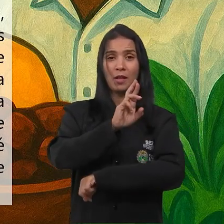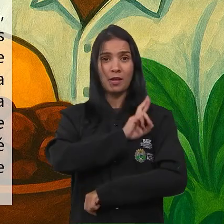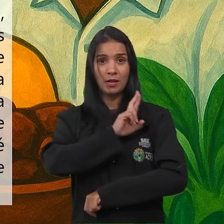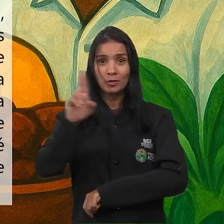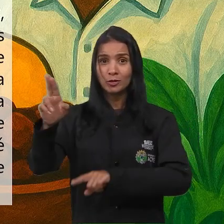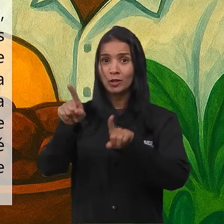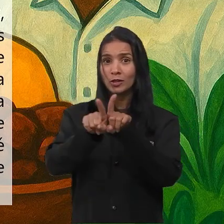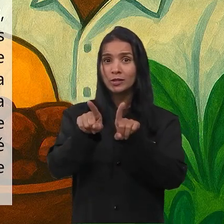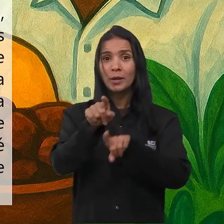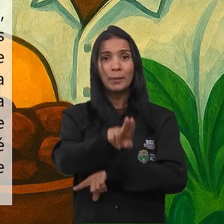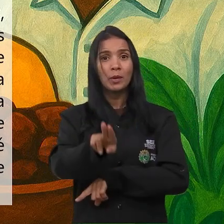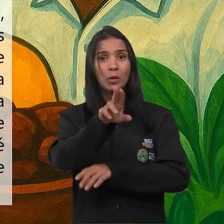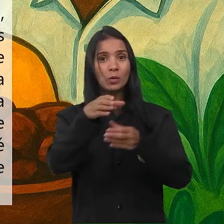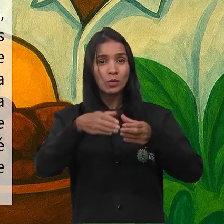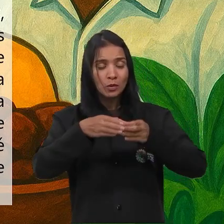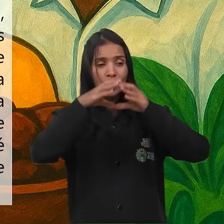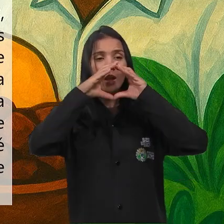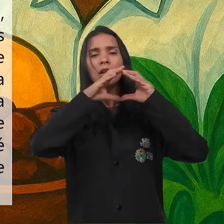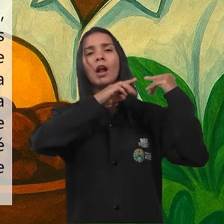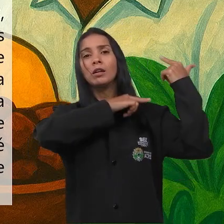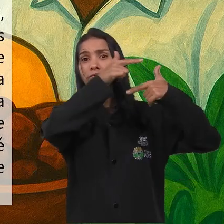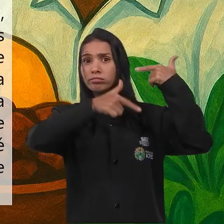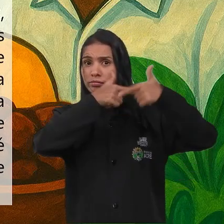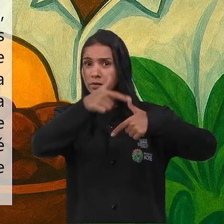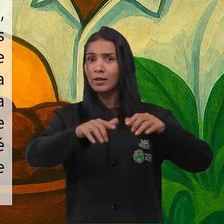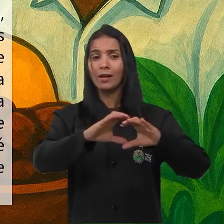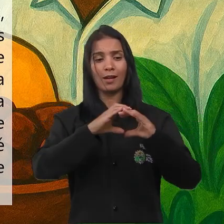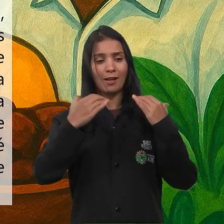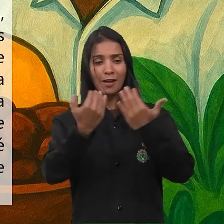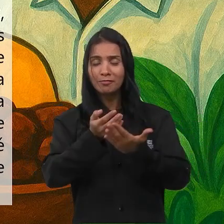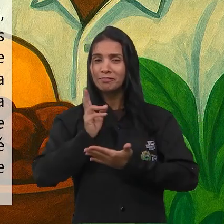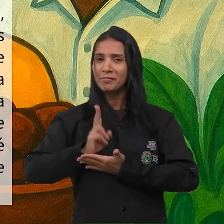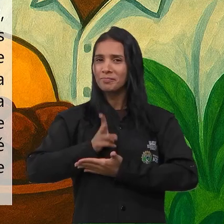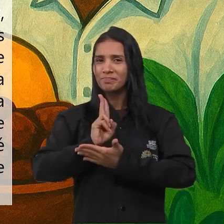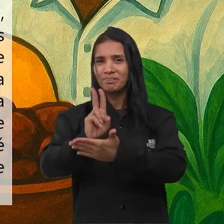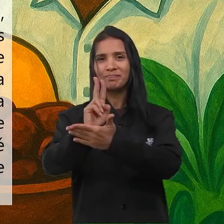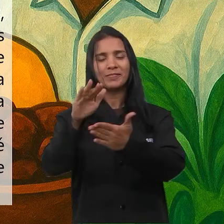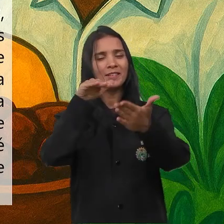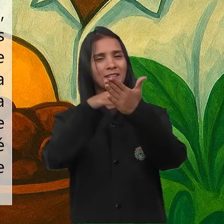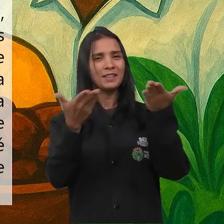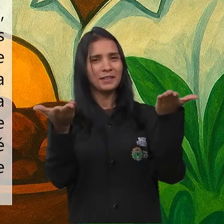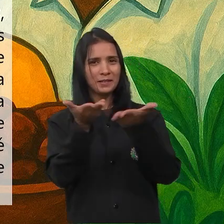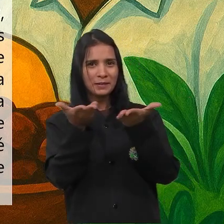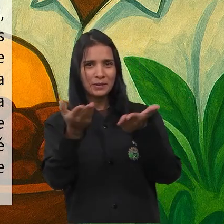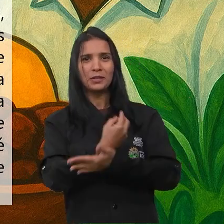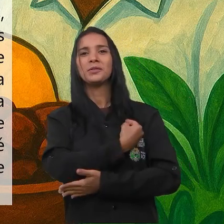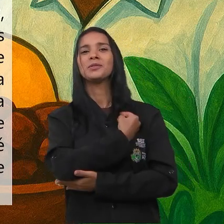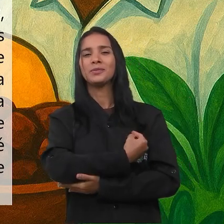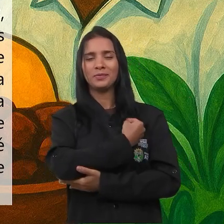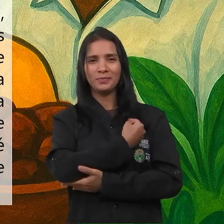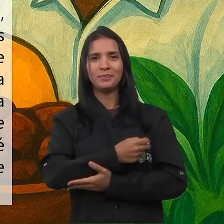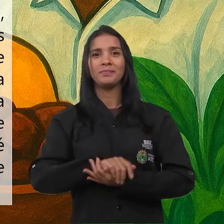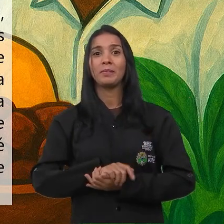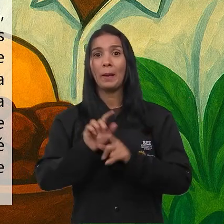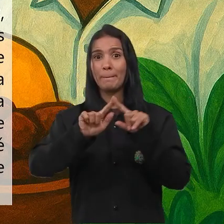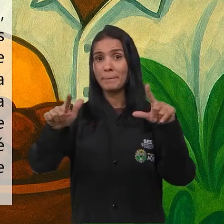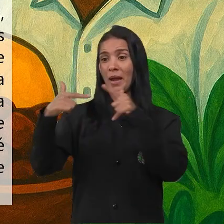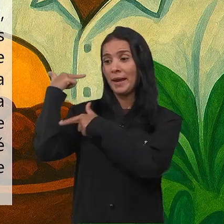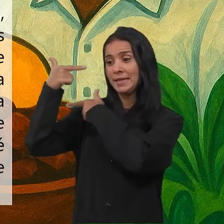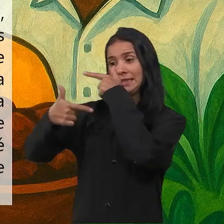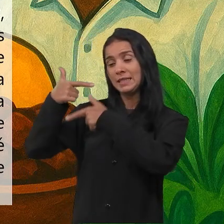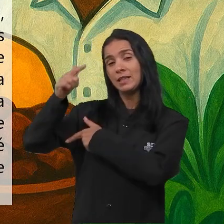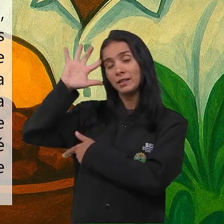tradições comunitárias que permanecem vivas até hoje. Já a herança africana chegou